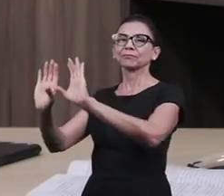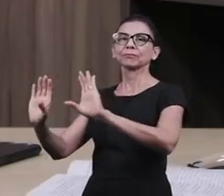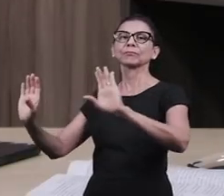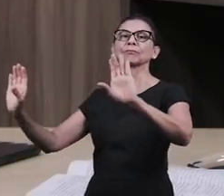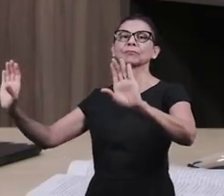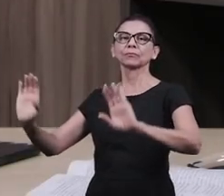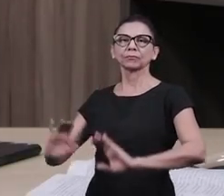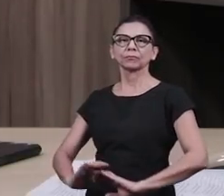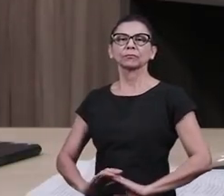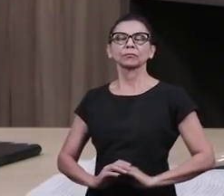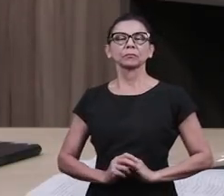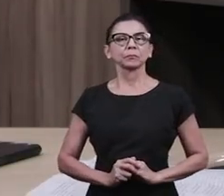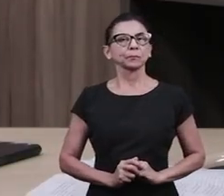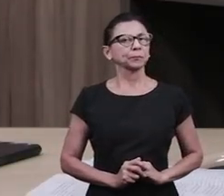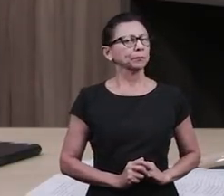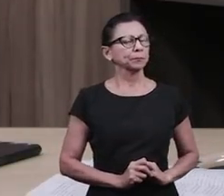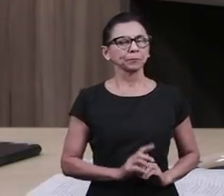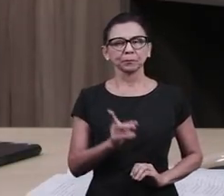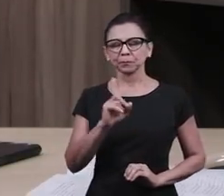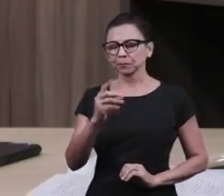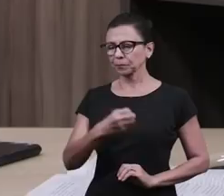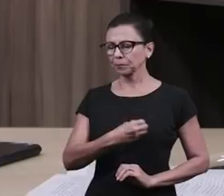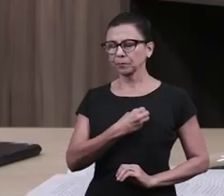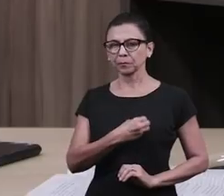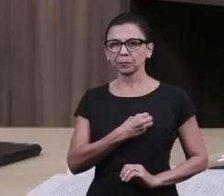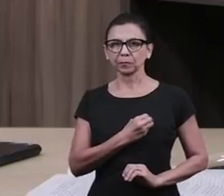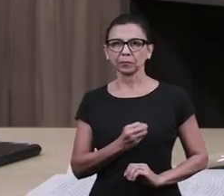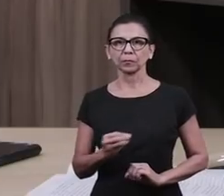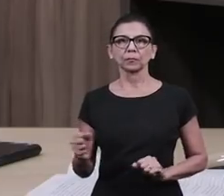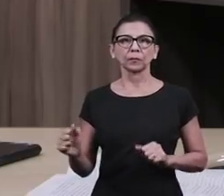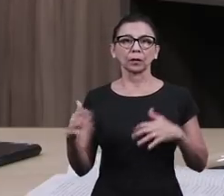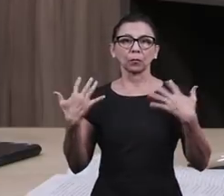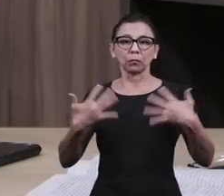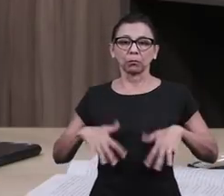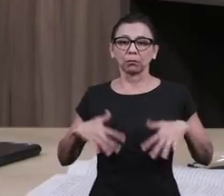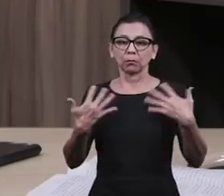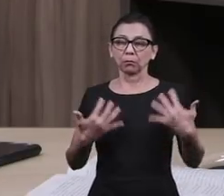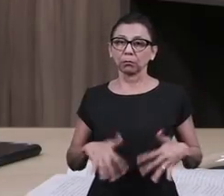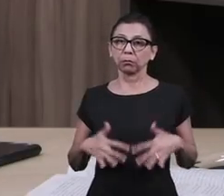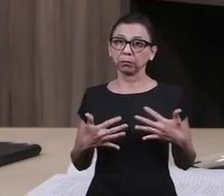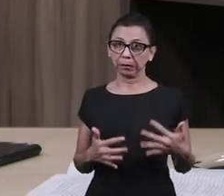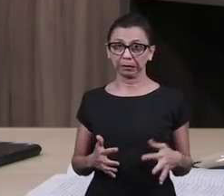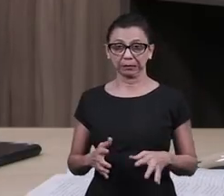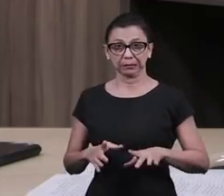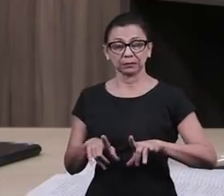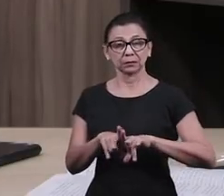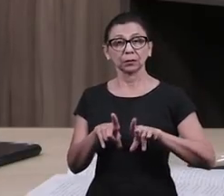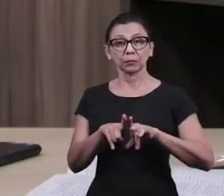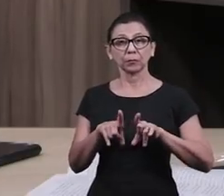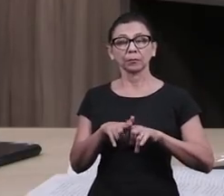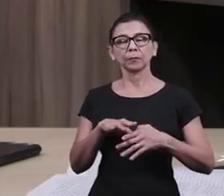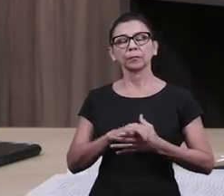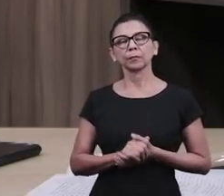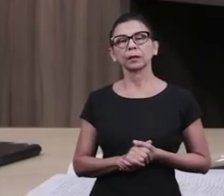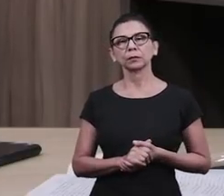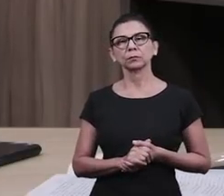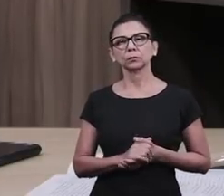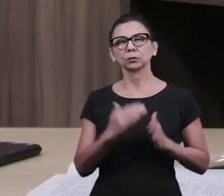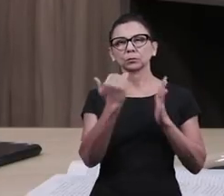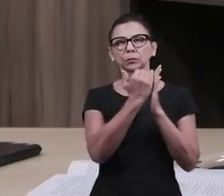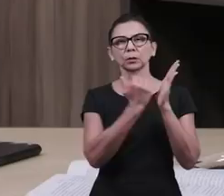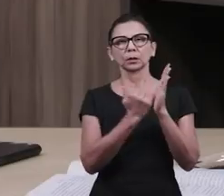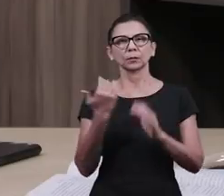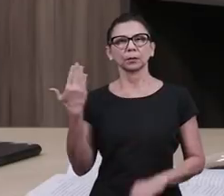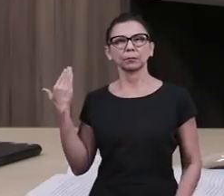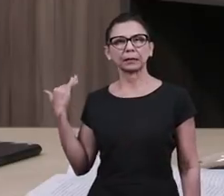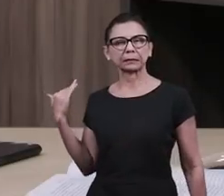esta igreja ela não participará da grande tribulação. Inclusive, no programa anterior, nós falamos até